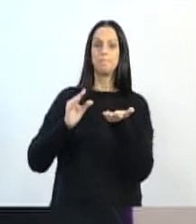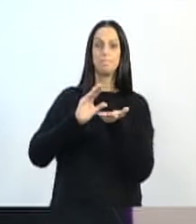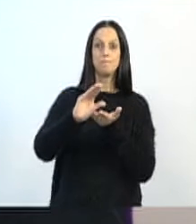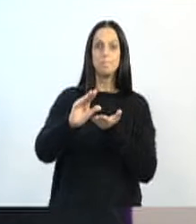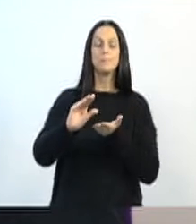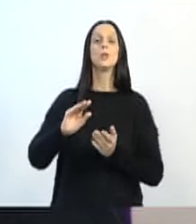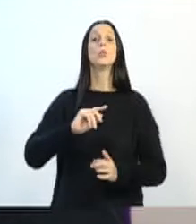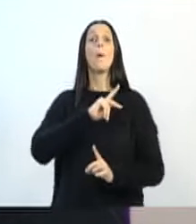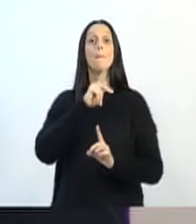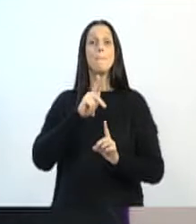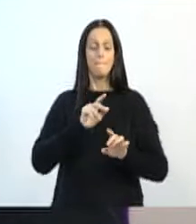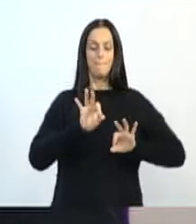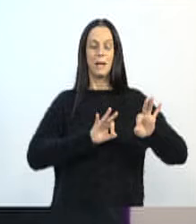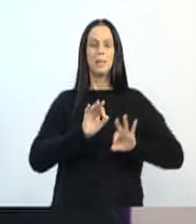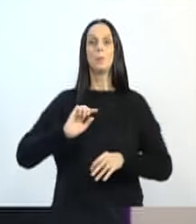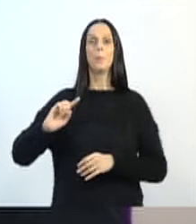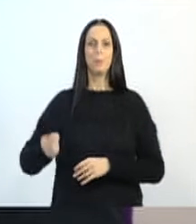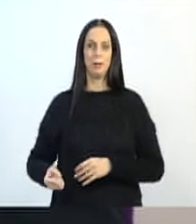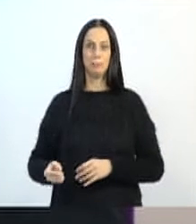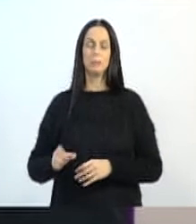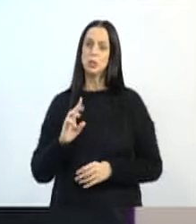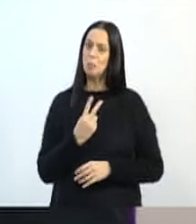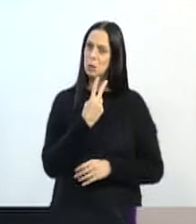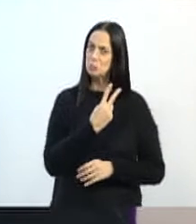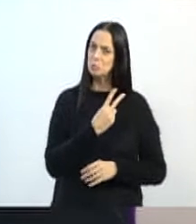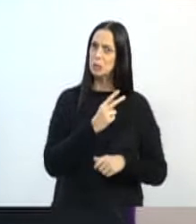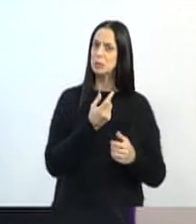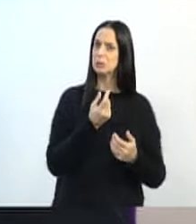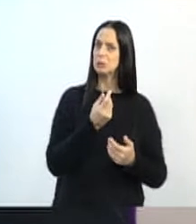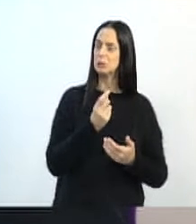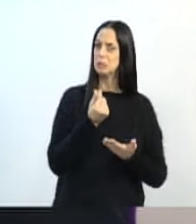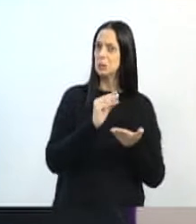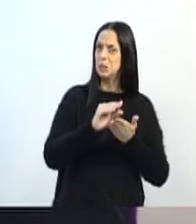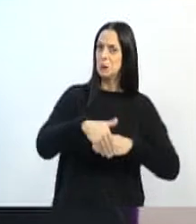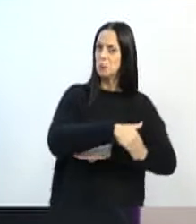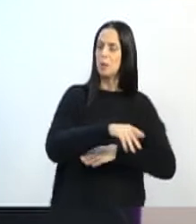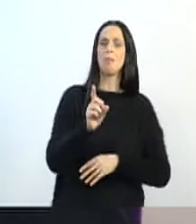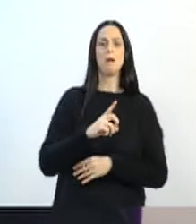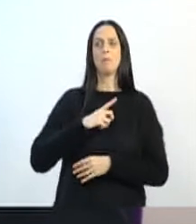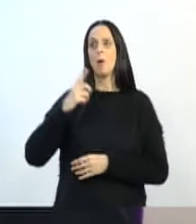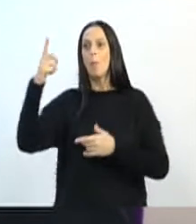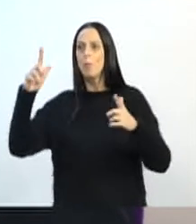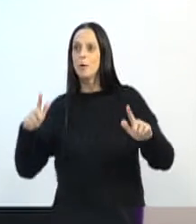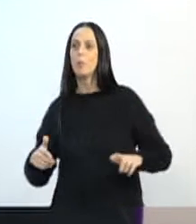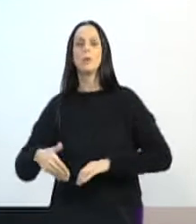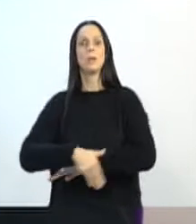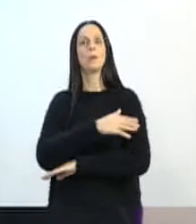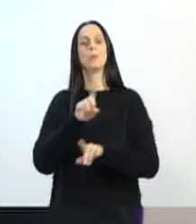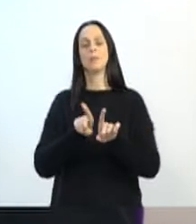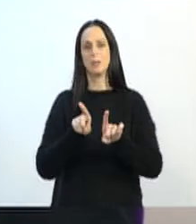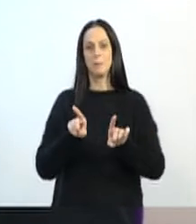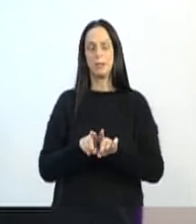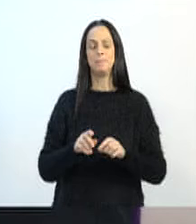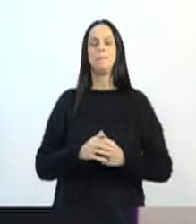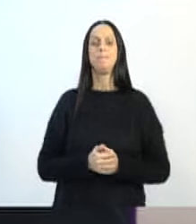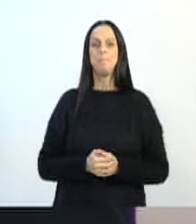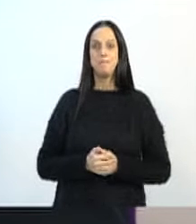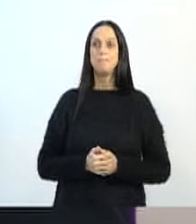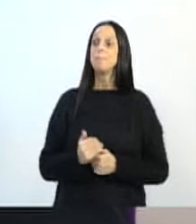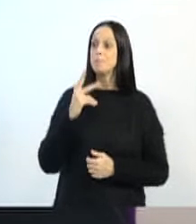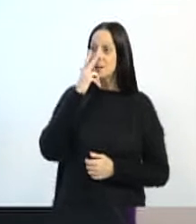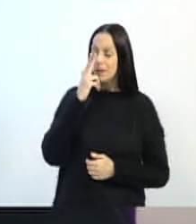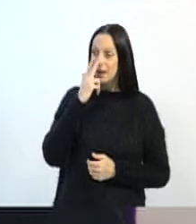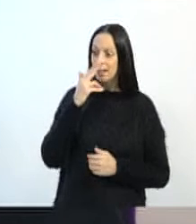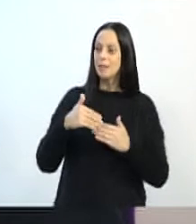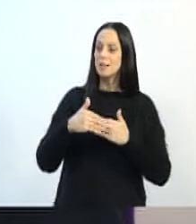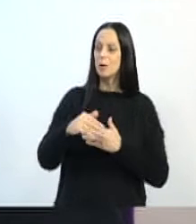1000. Não só para essas duas vias, mas algumas vias em Blumenau. Perspectiva, segundo a agenda repassada, que